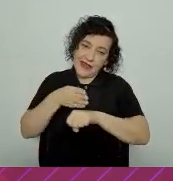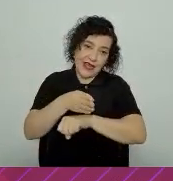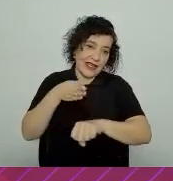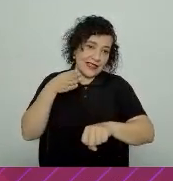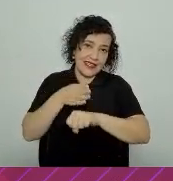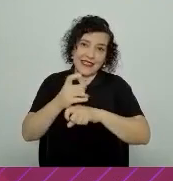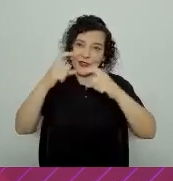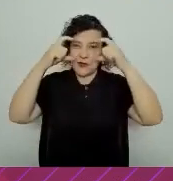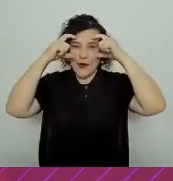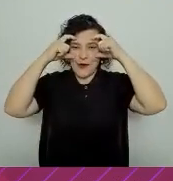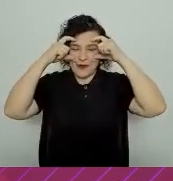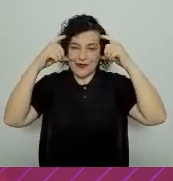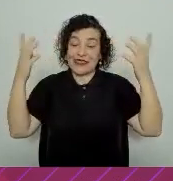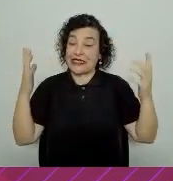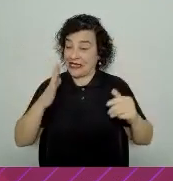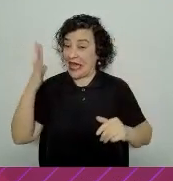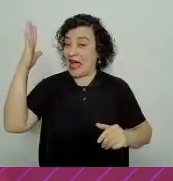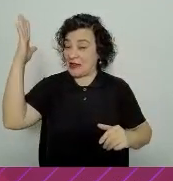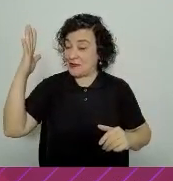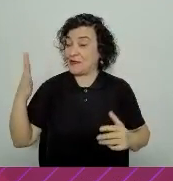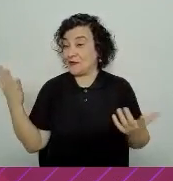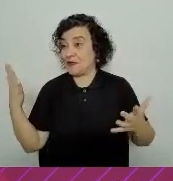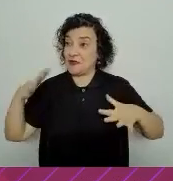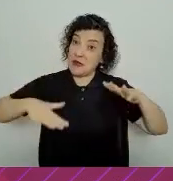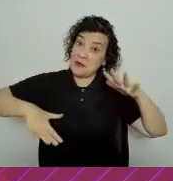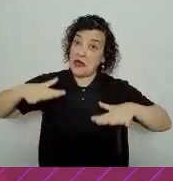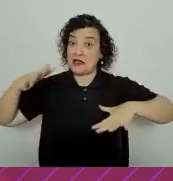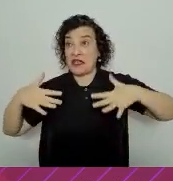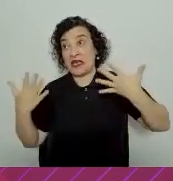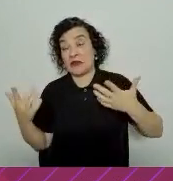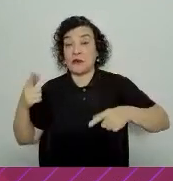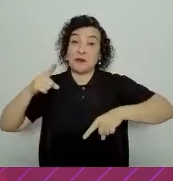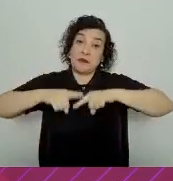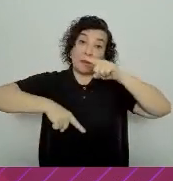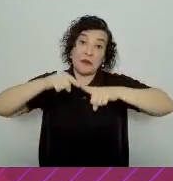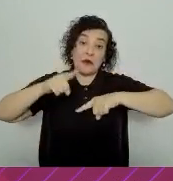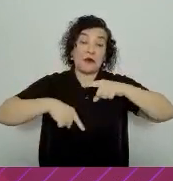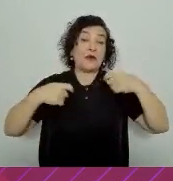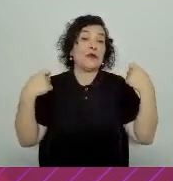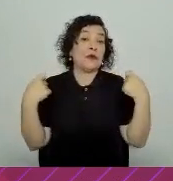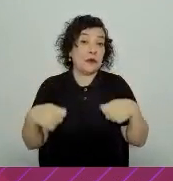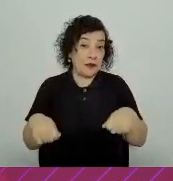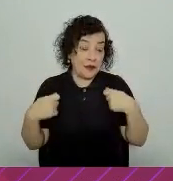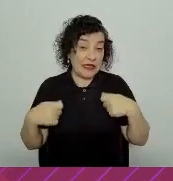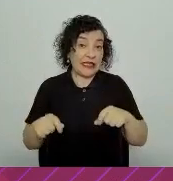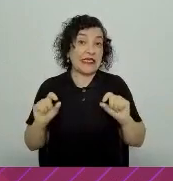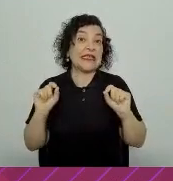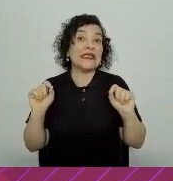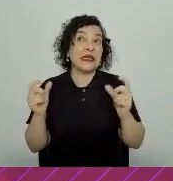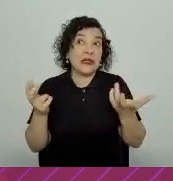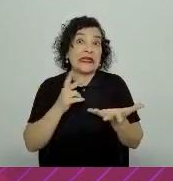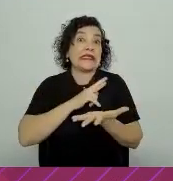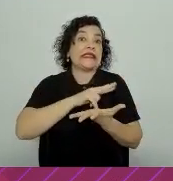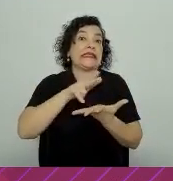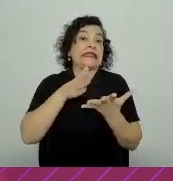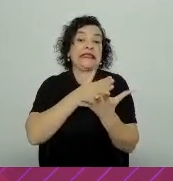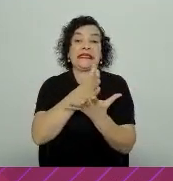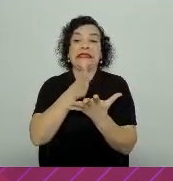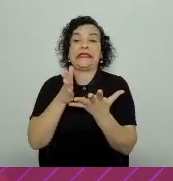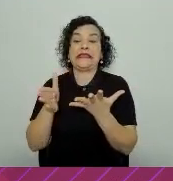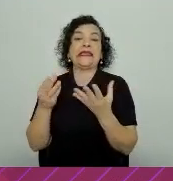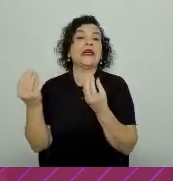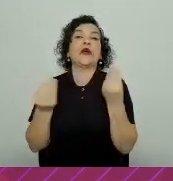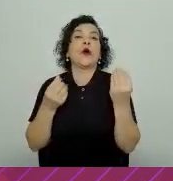óculos Então dependendo do produto que a gente tiver fazendo a gente vai ter que projetar então assim a gente já projeta né